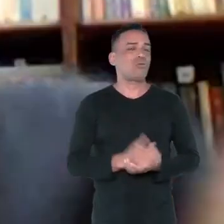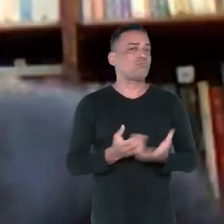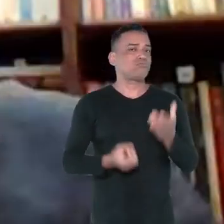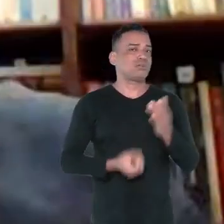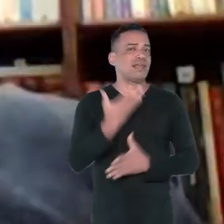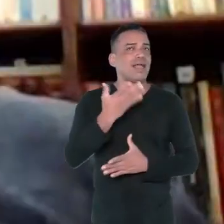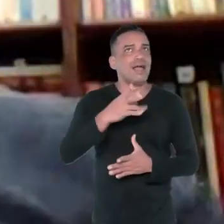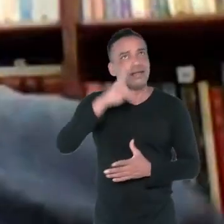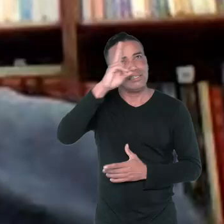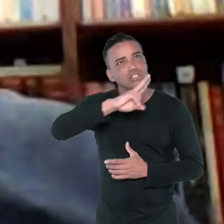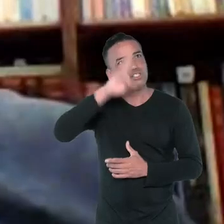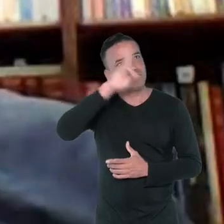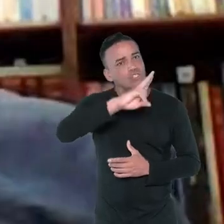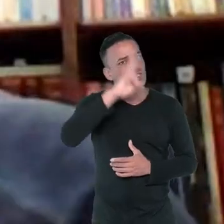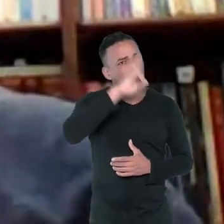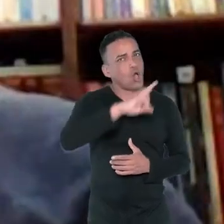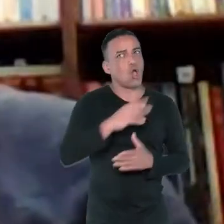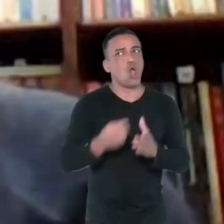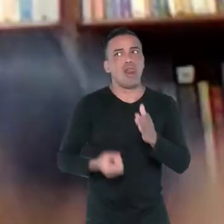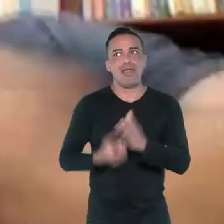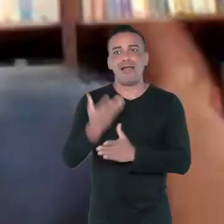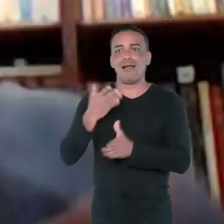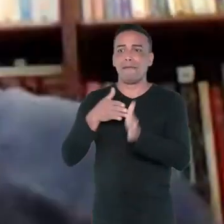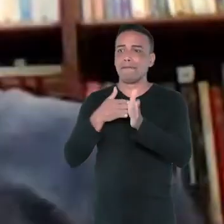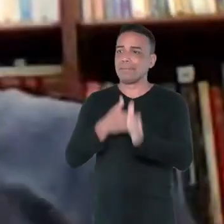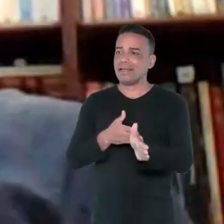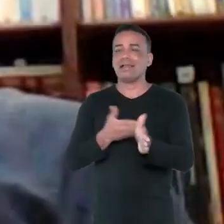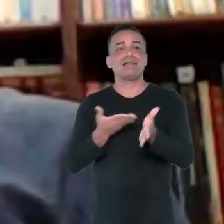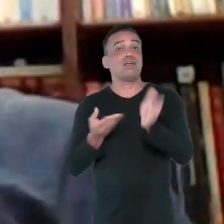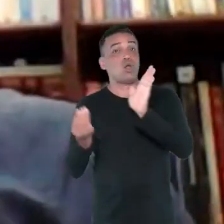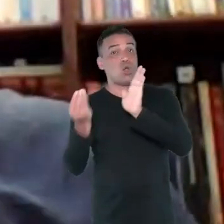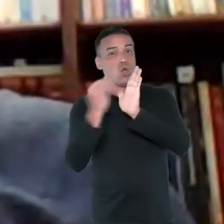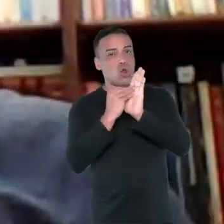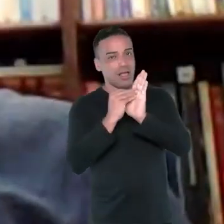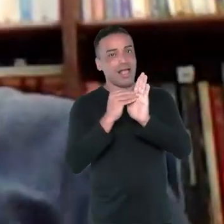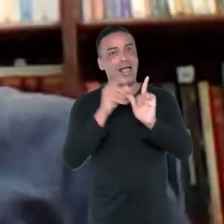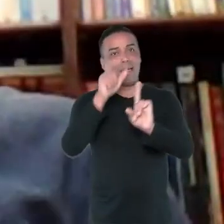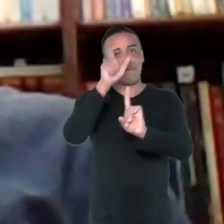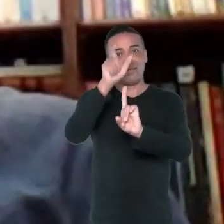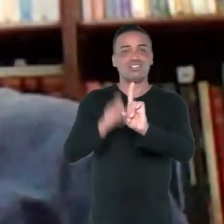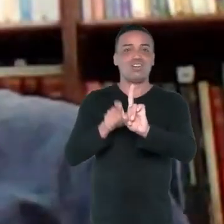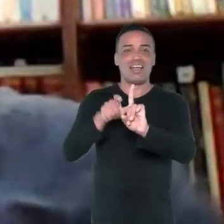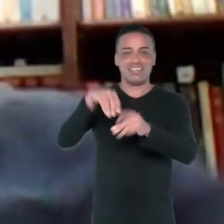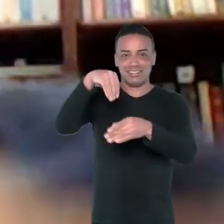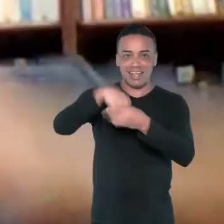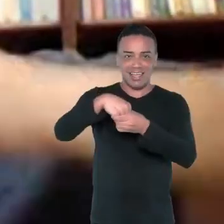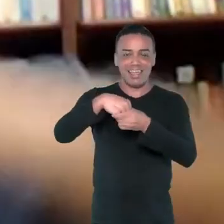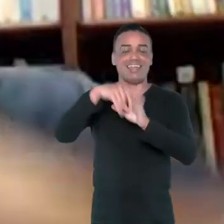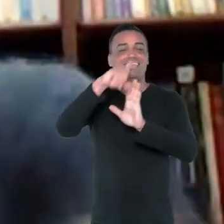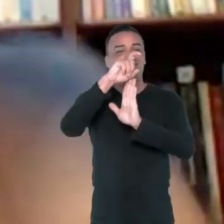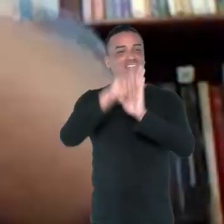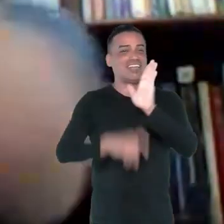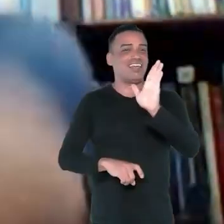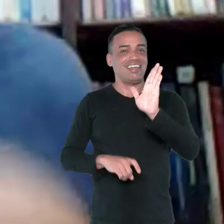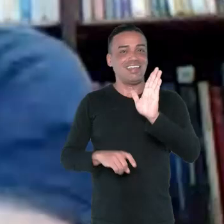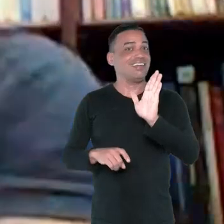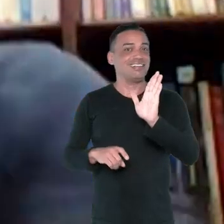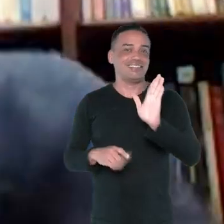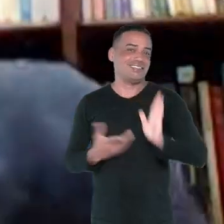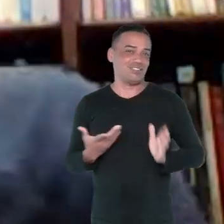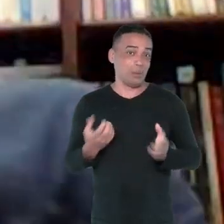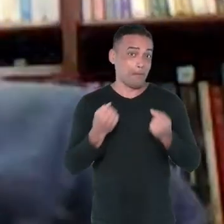criar uma Sim. história e colocá-lo também como uma figura que